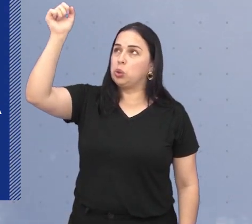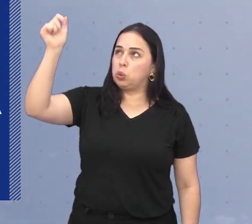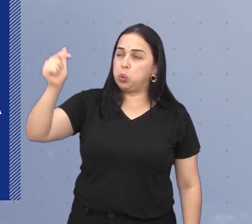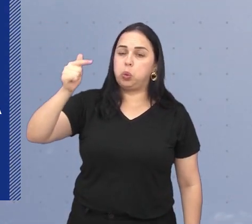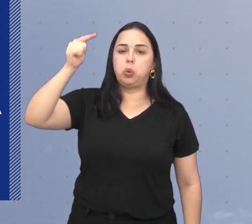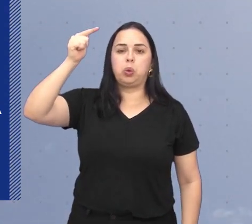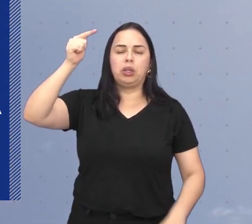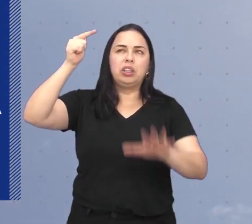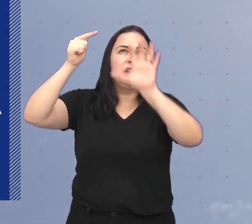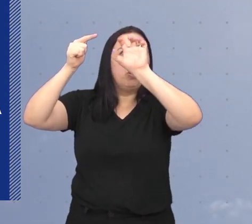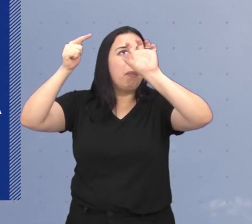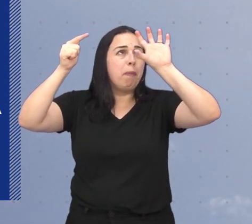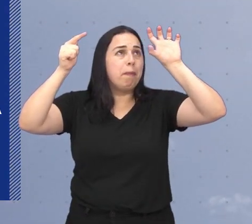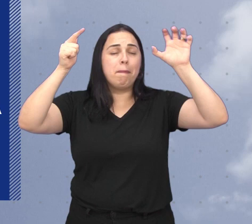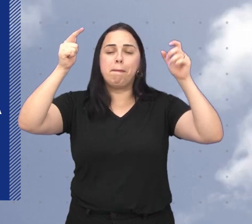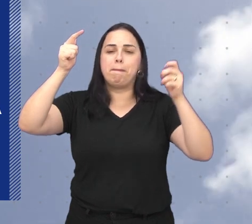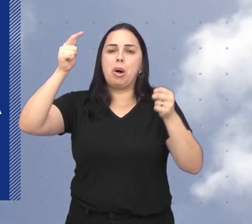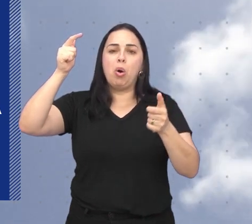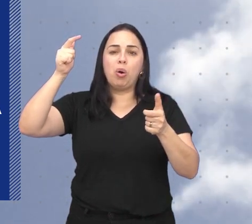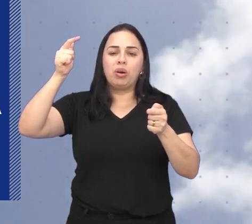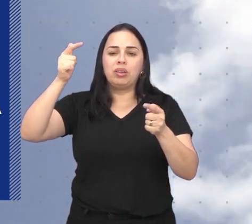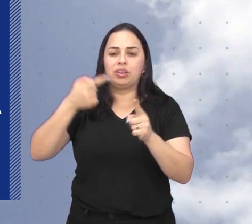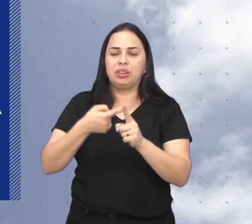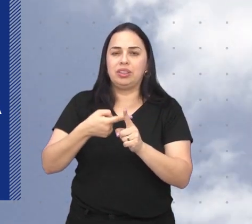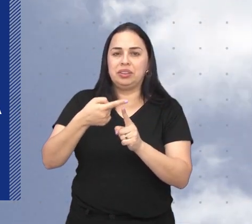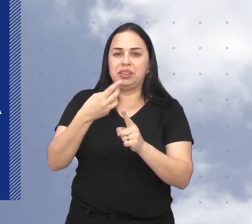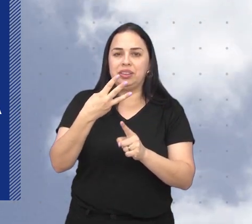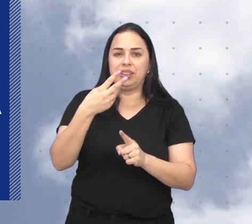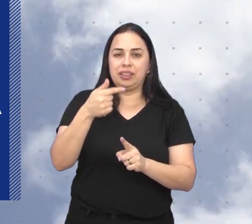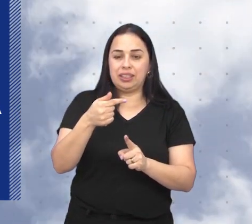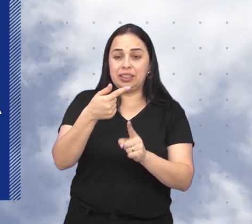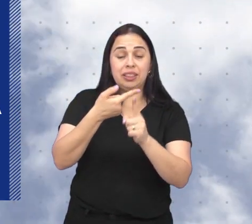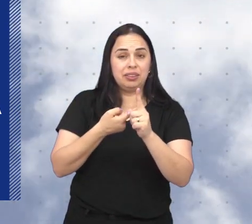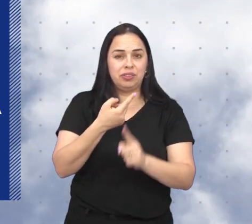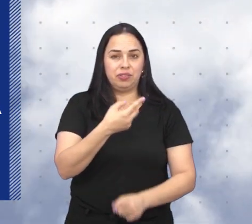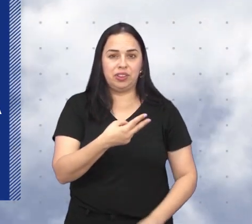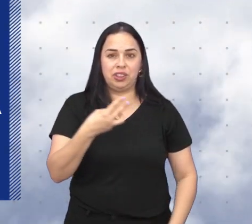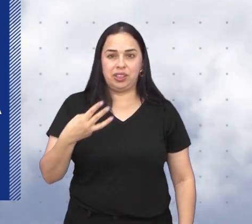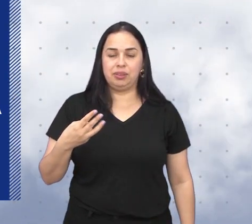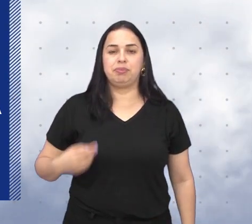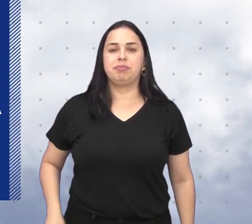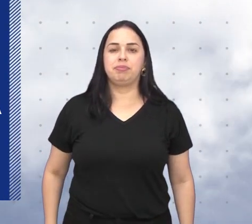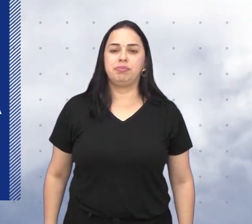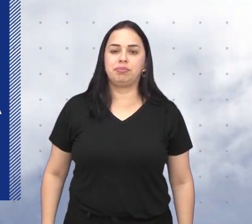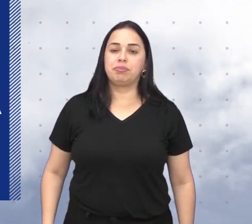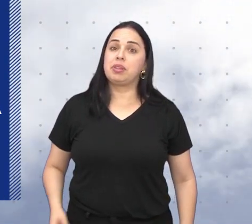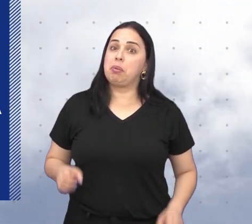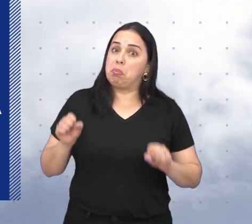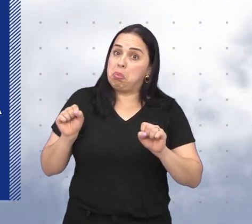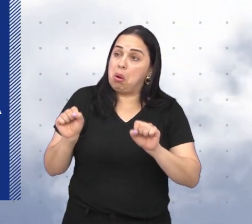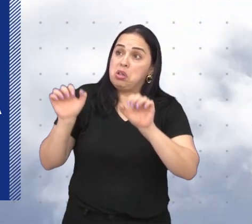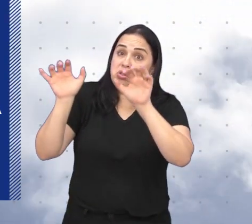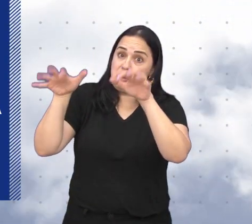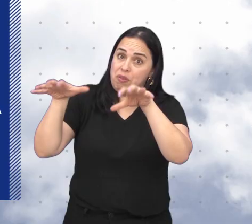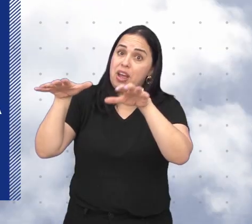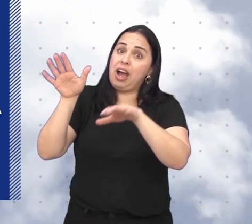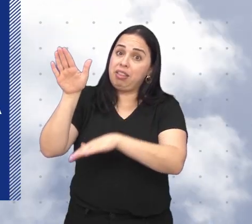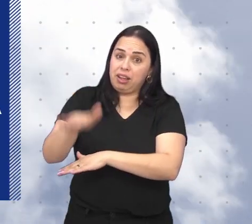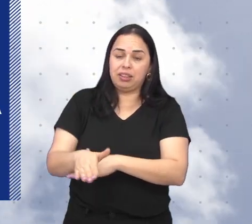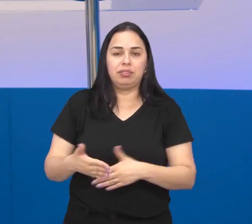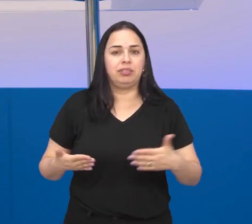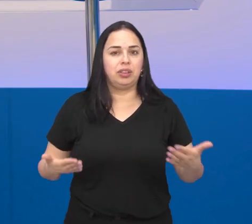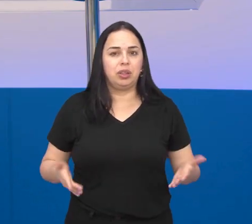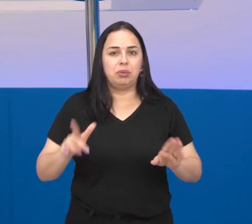de sol com poucas nuvens. A máxima esperada é de 37 graus e a mínima de 23. Pode chover ao fim do